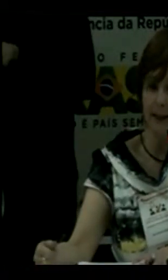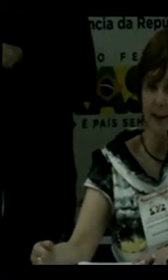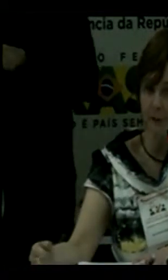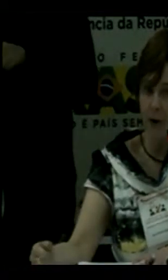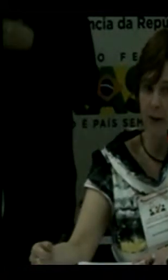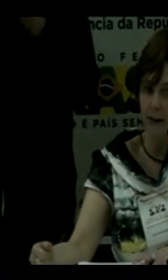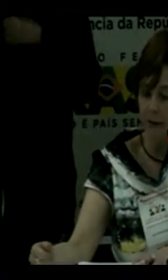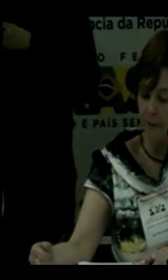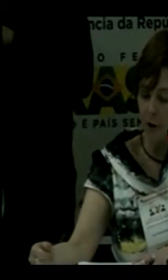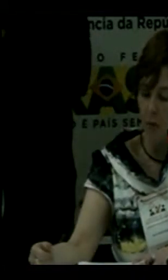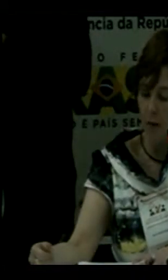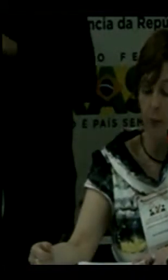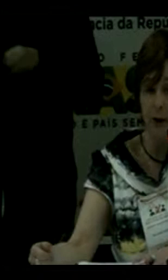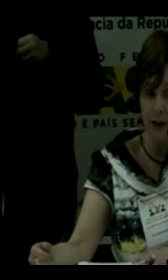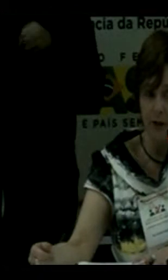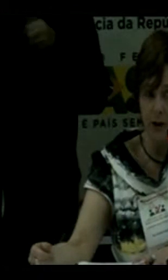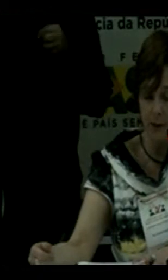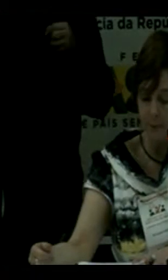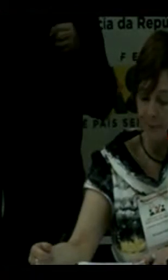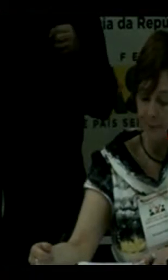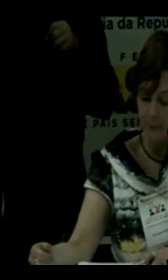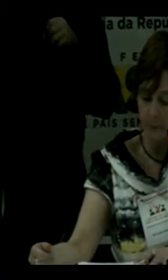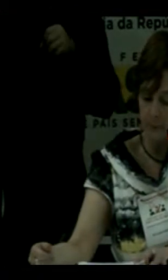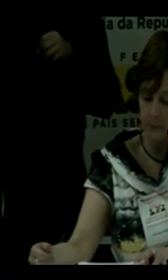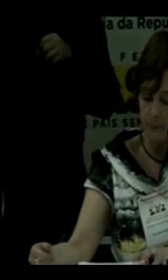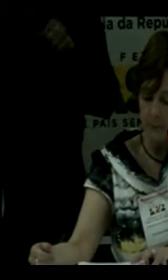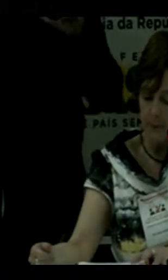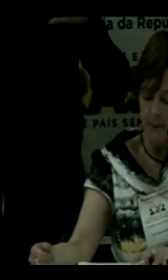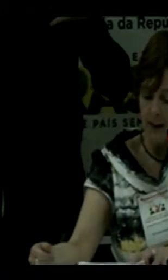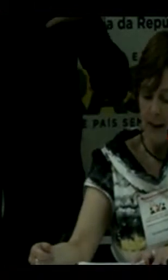na plataforma da reforma política,